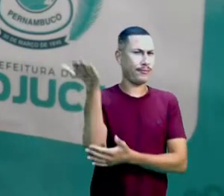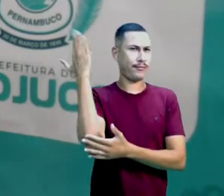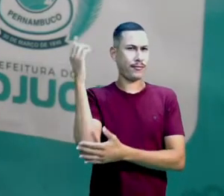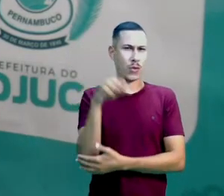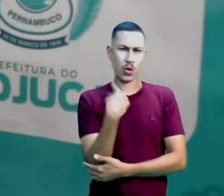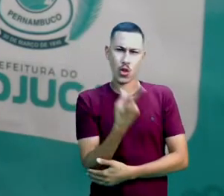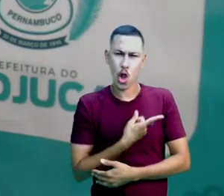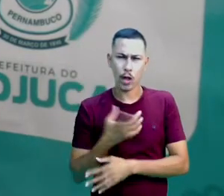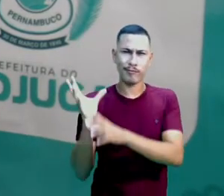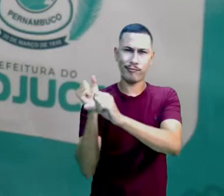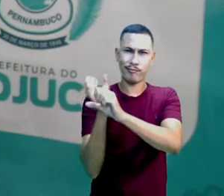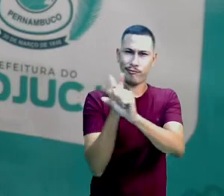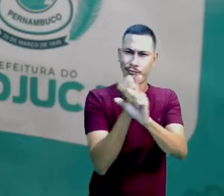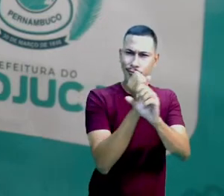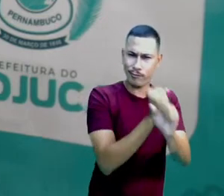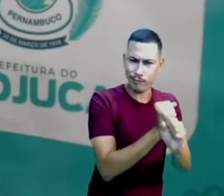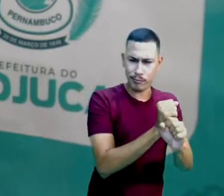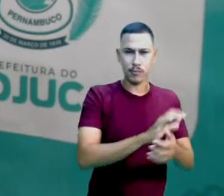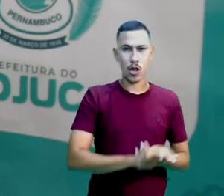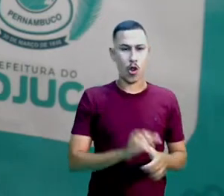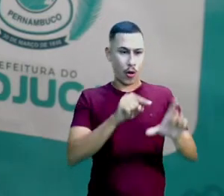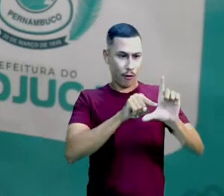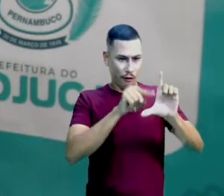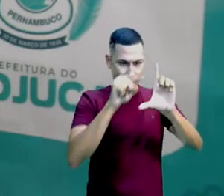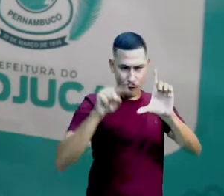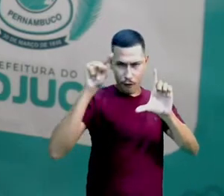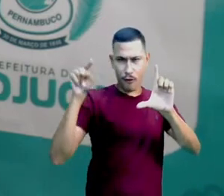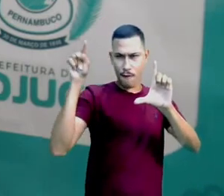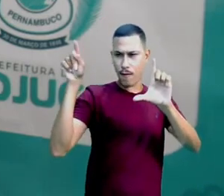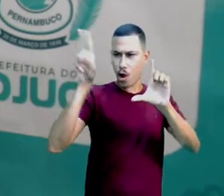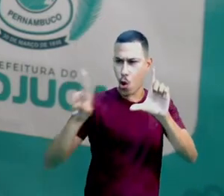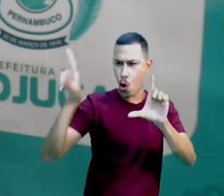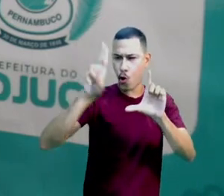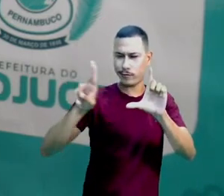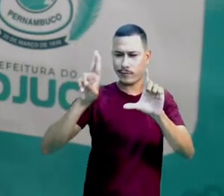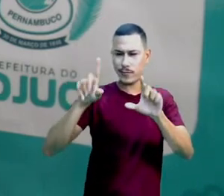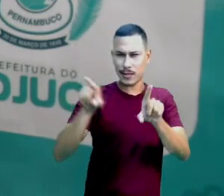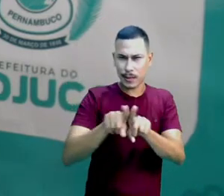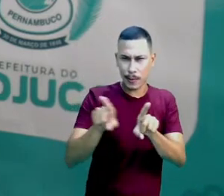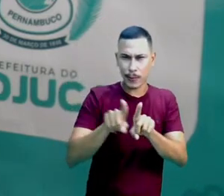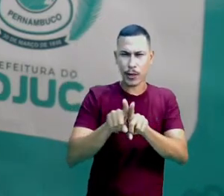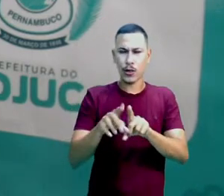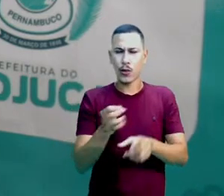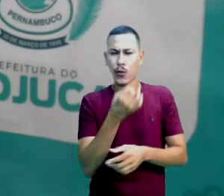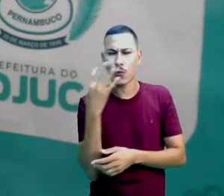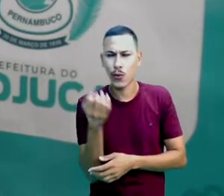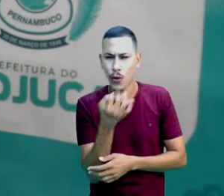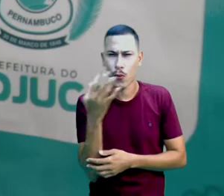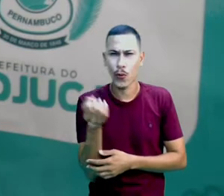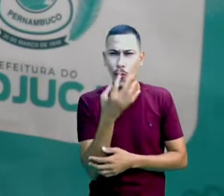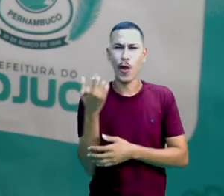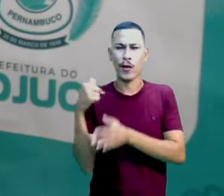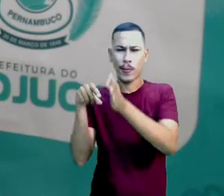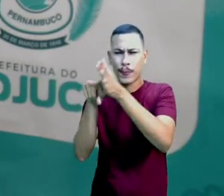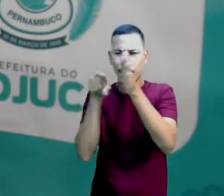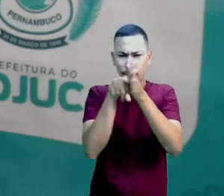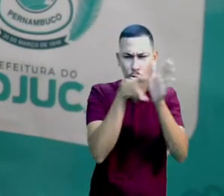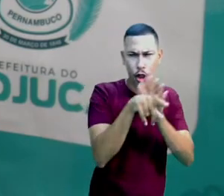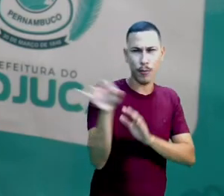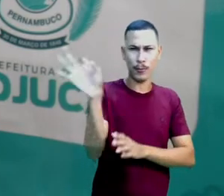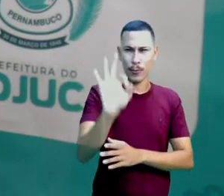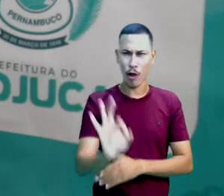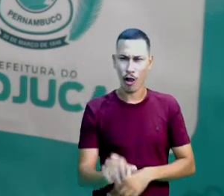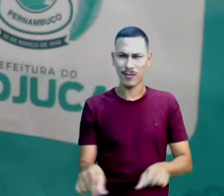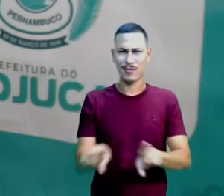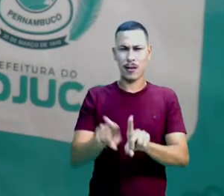teve que calcular nos nossos gráficos quantidade das pesquisas, porcentagem,